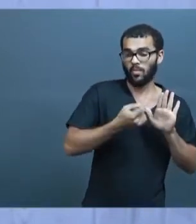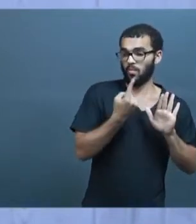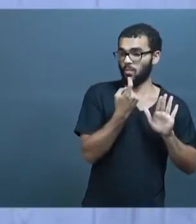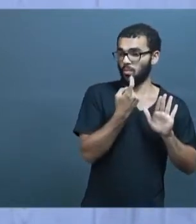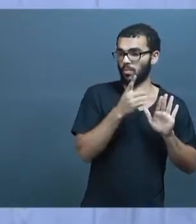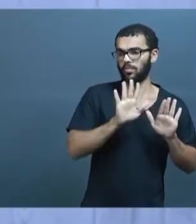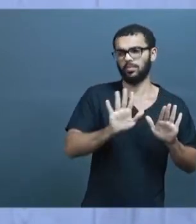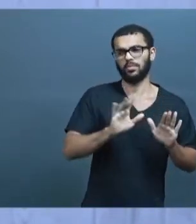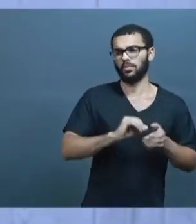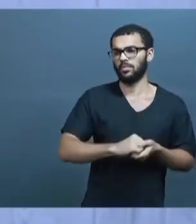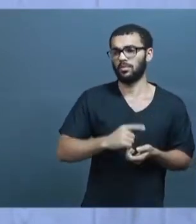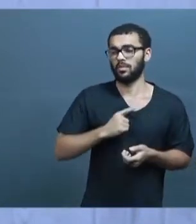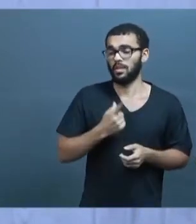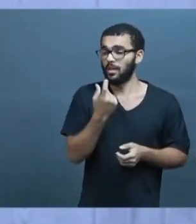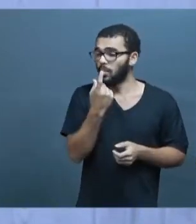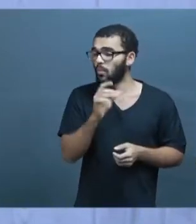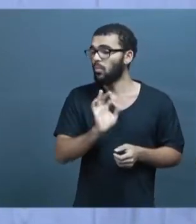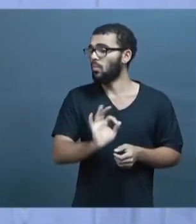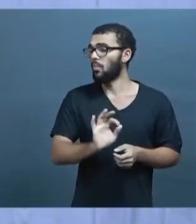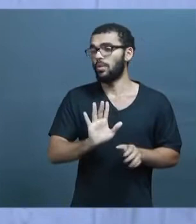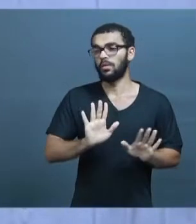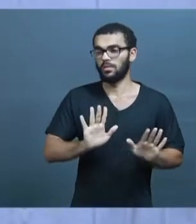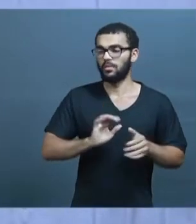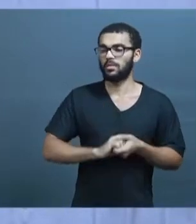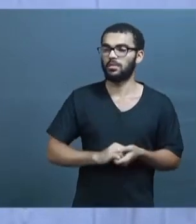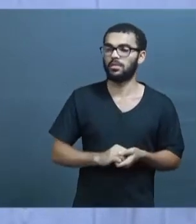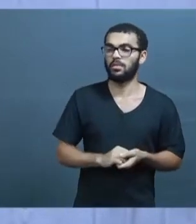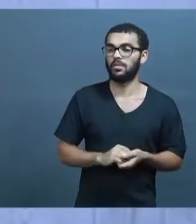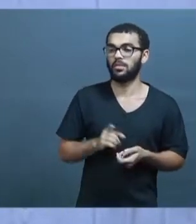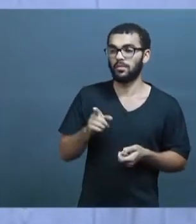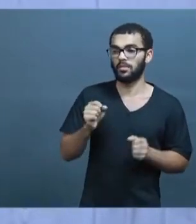só forma de encaminhamento. Você pode, por exemplo, já